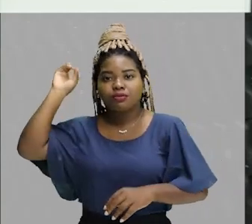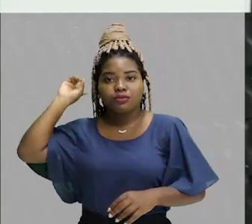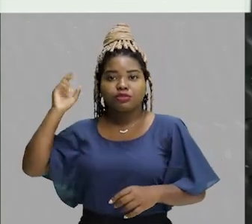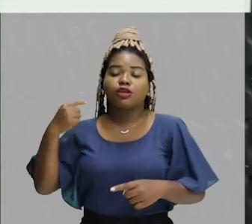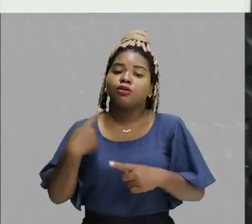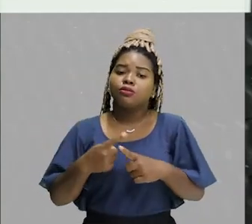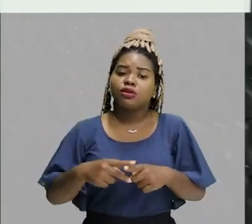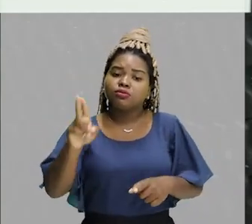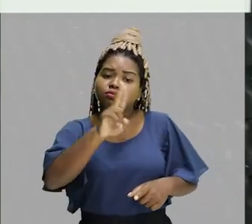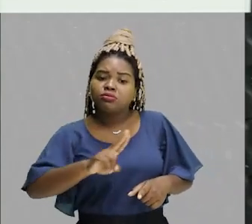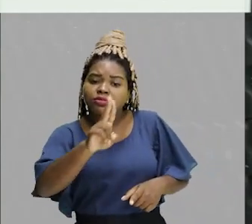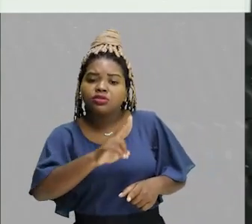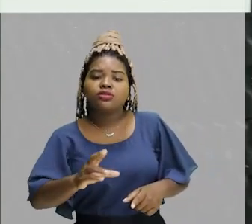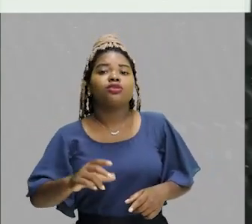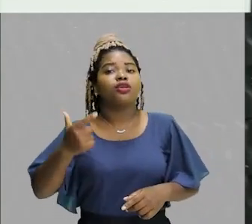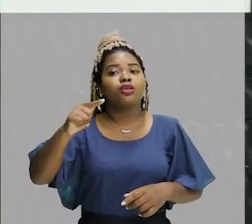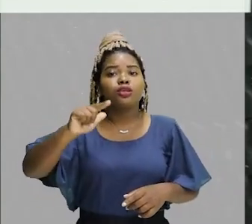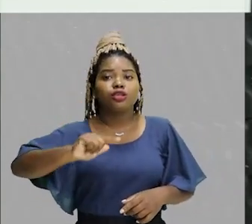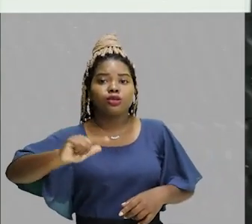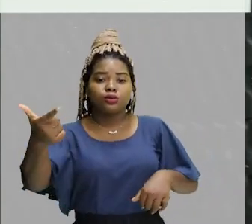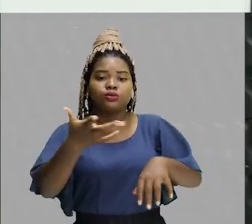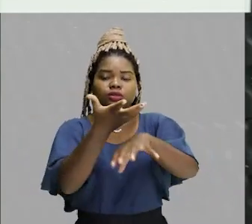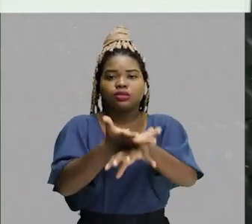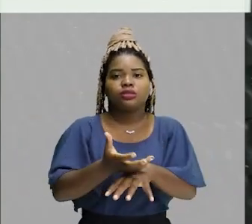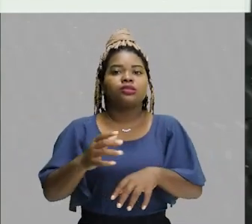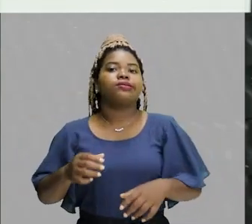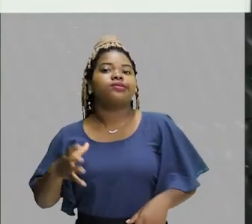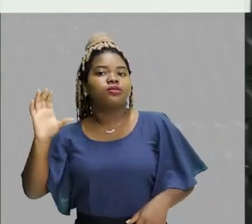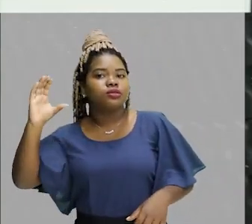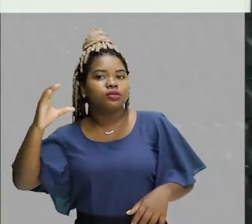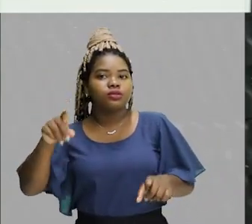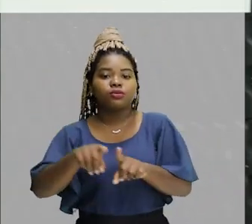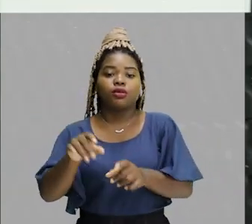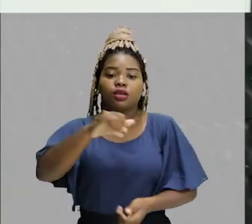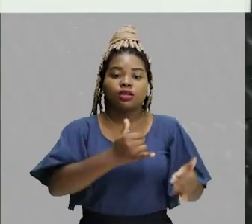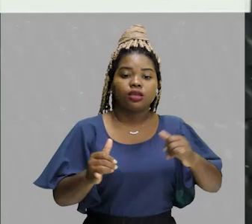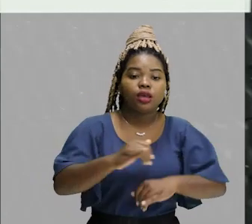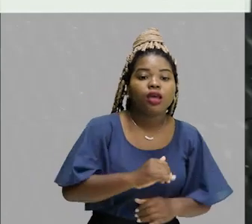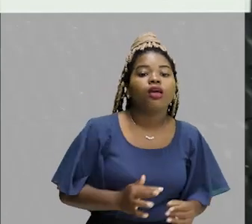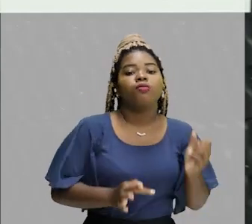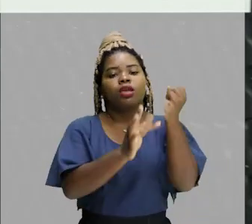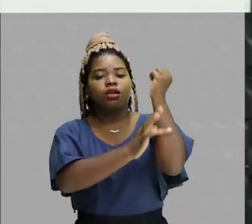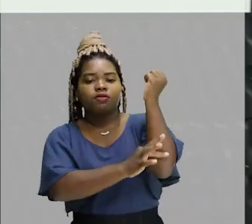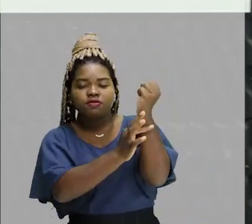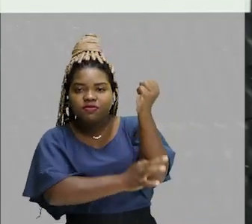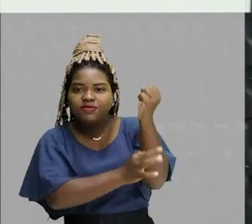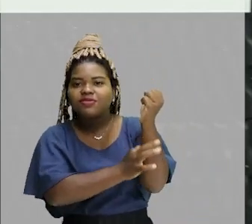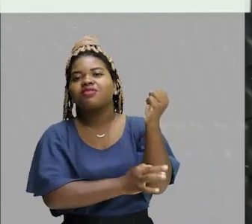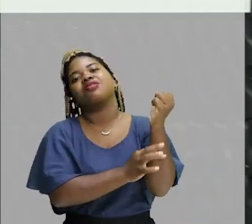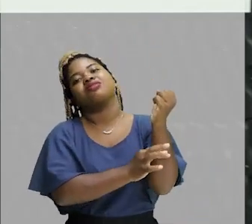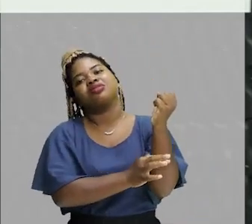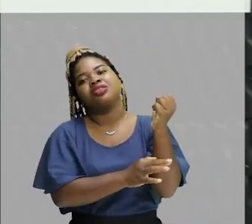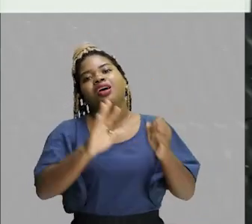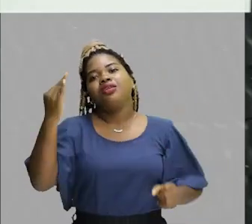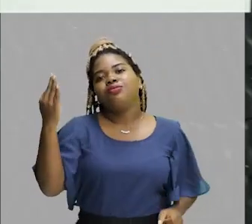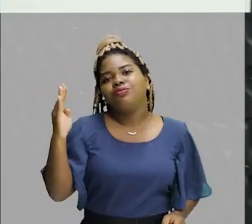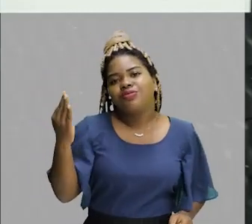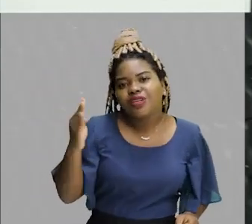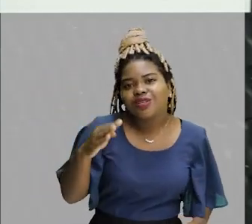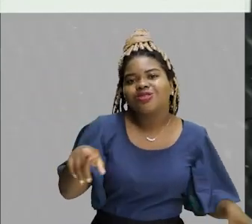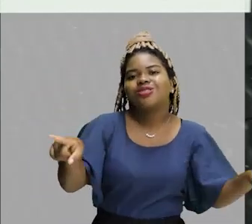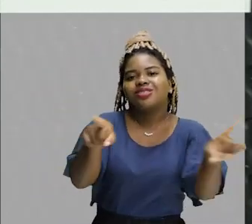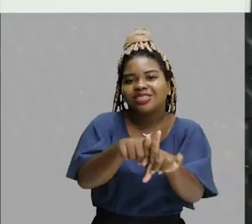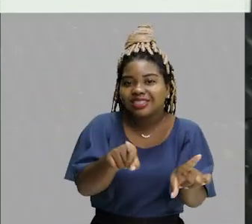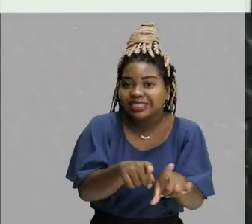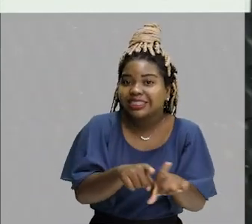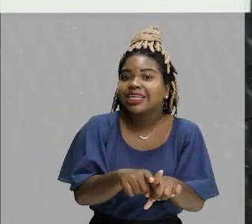ciências. A física usa a dedução com a indução. A química usa a dedução com a indução também. A biologia usa